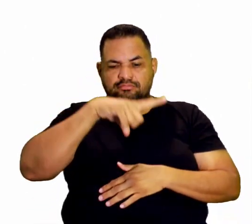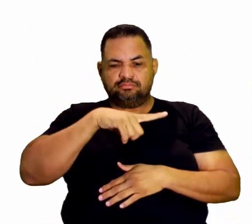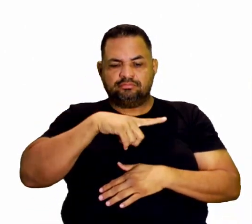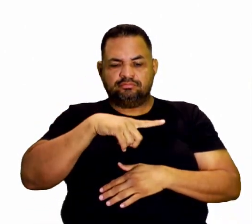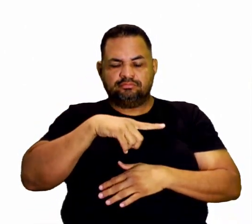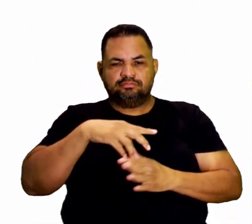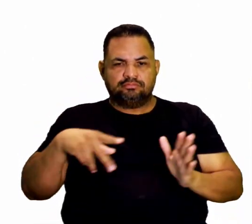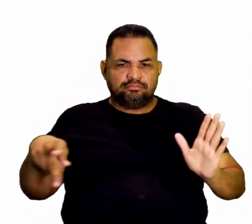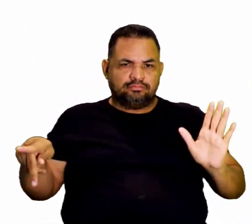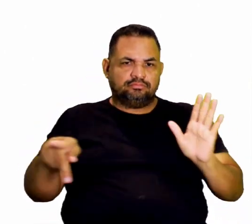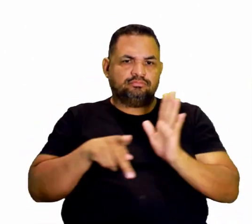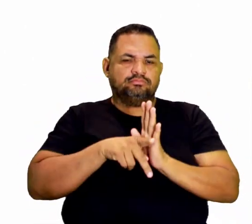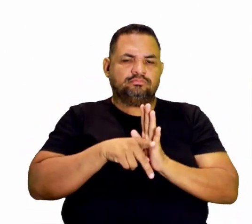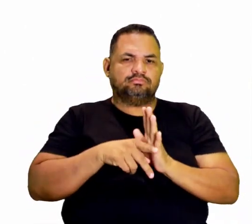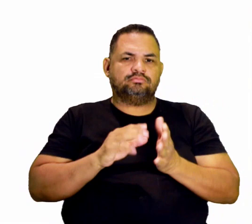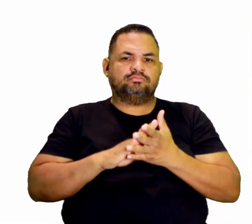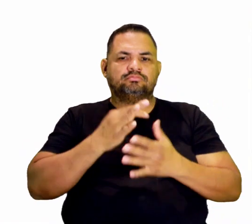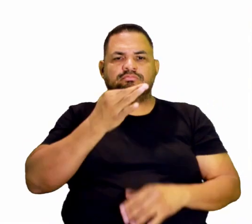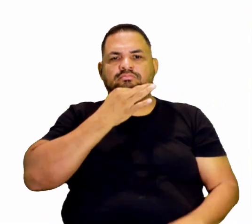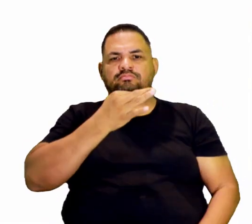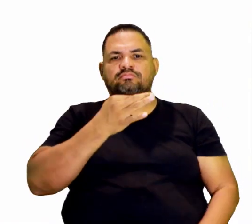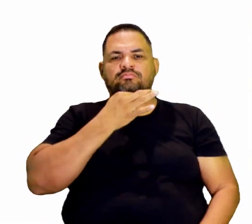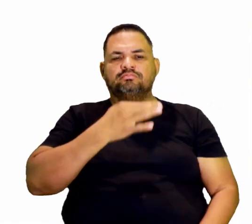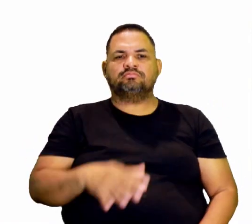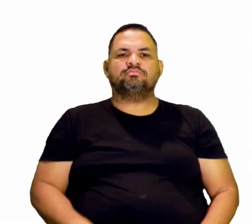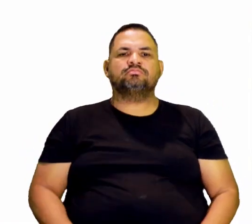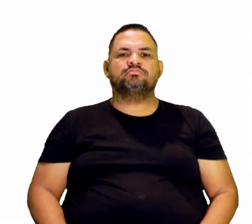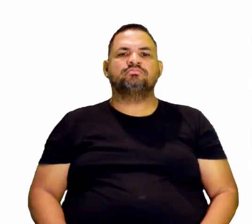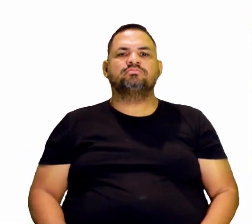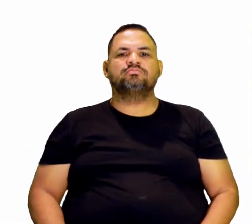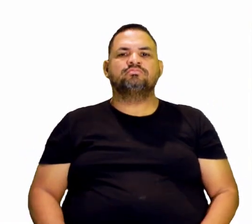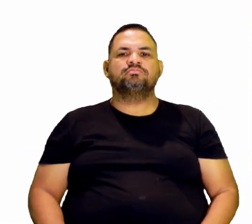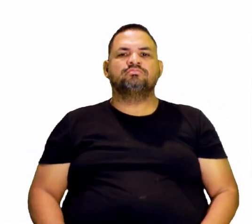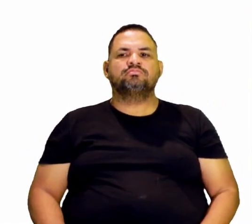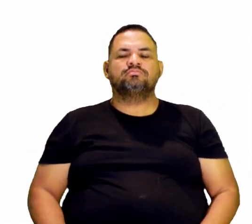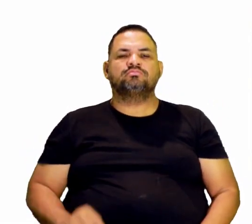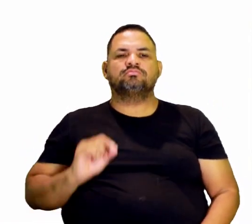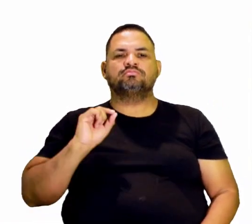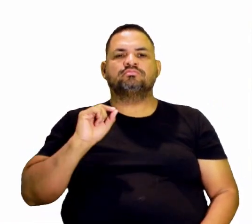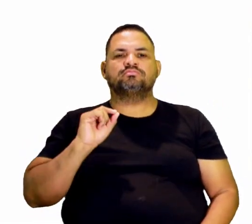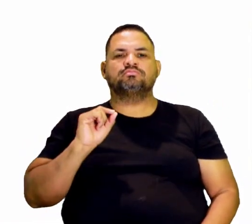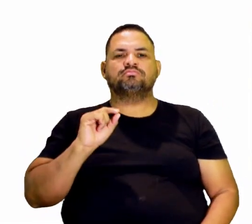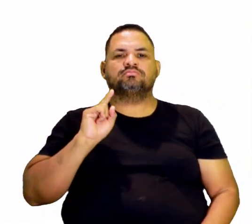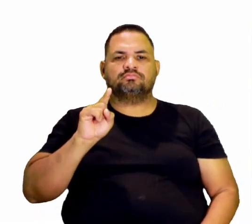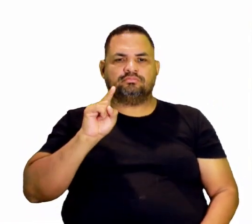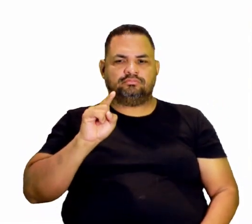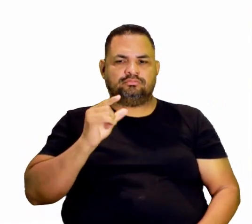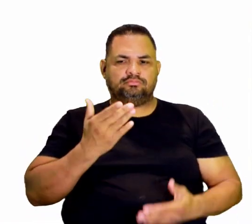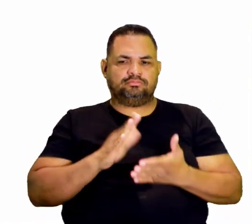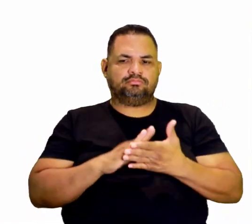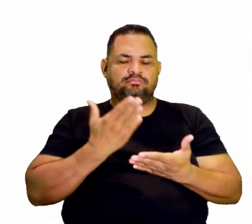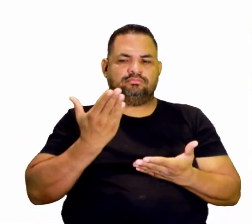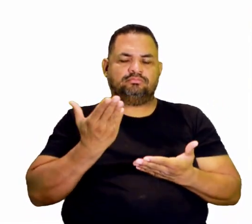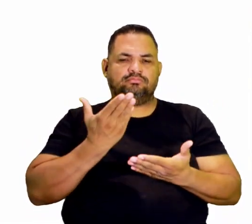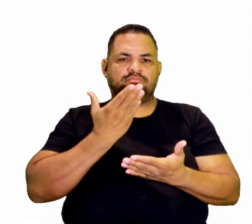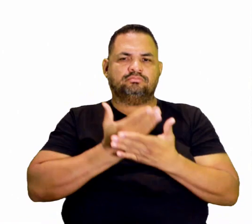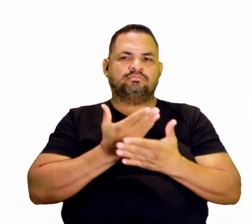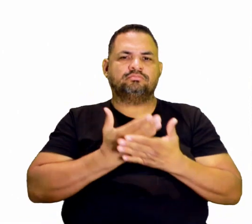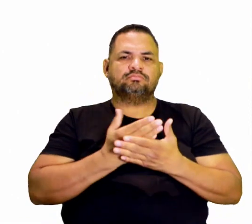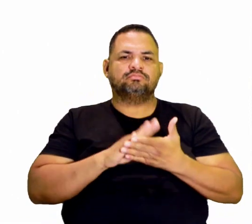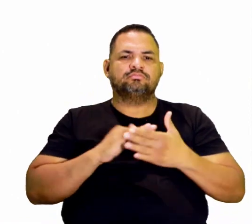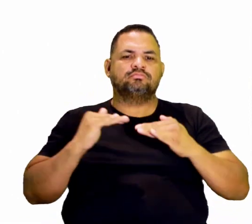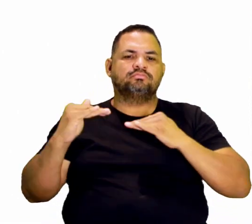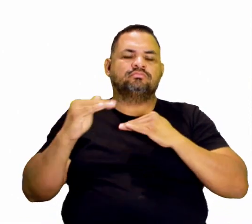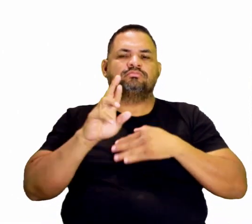sua própria opinião sobre o que você está estudando, né? Então, nós vamos ver um padrão